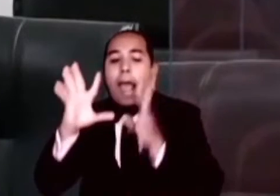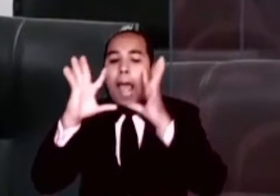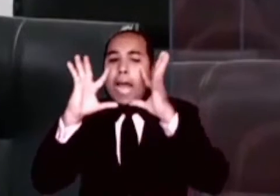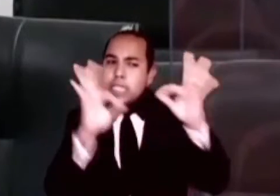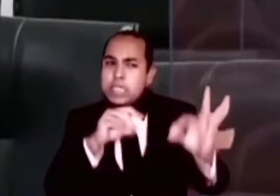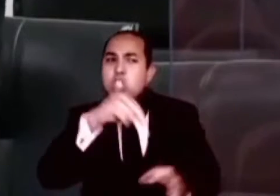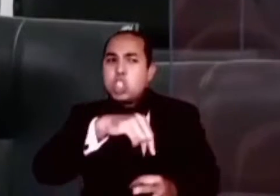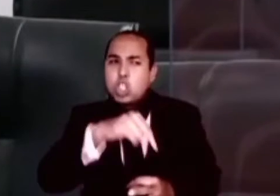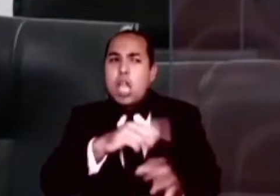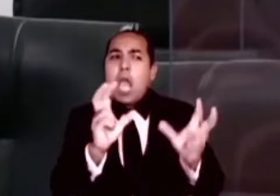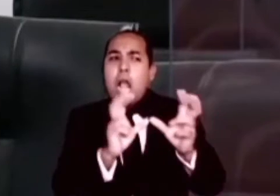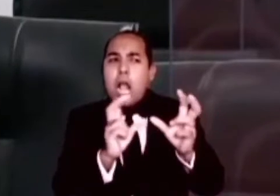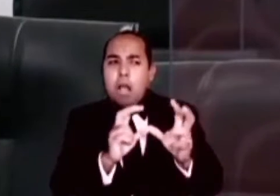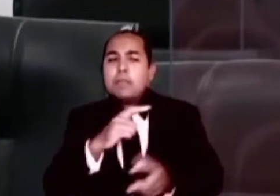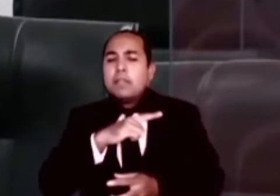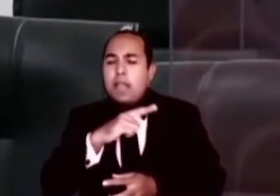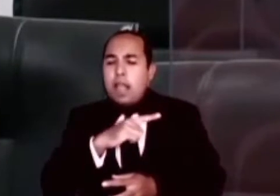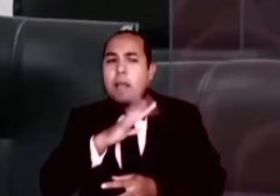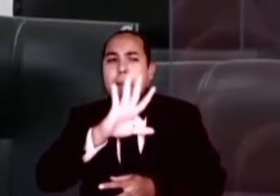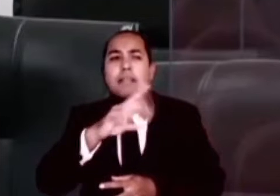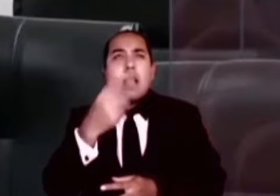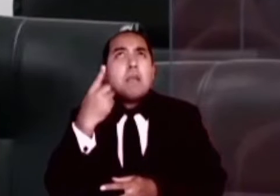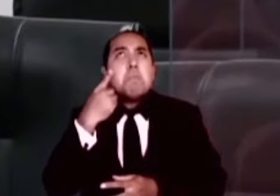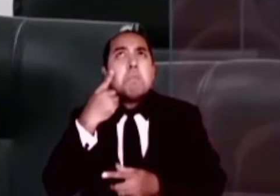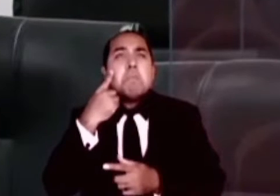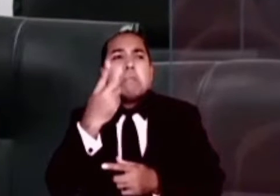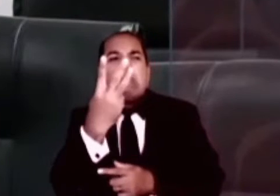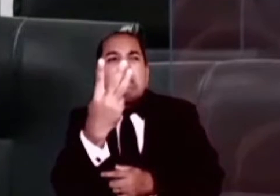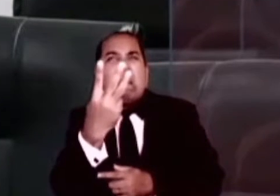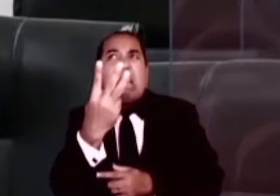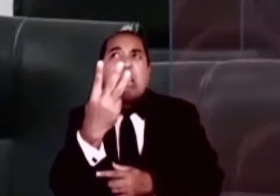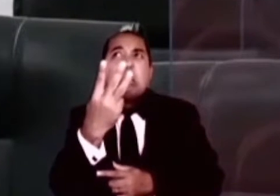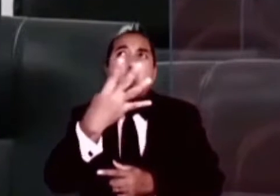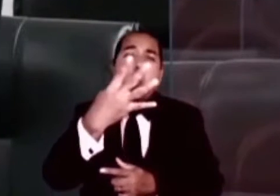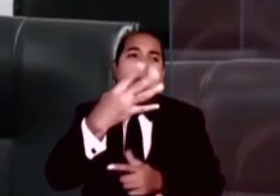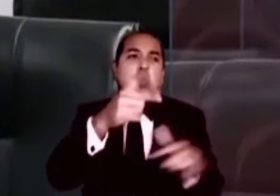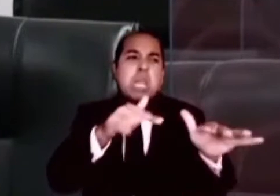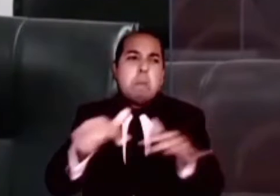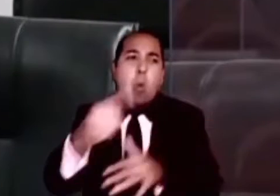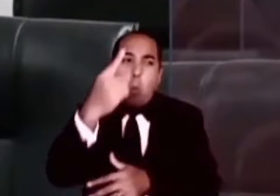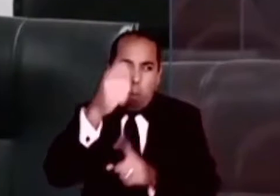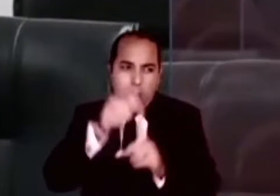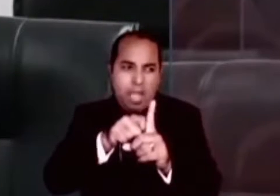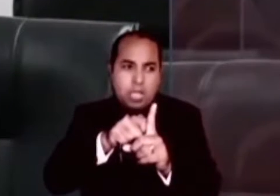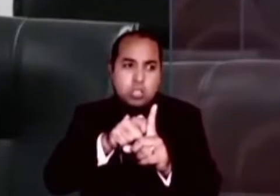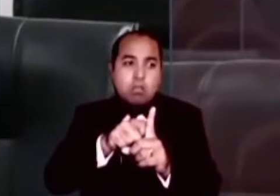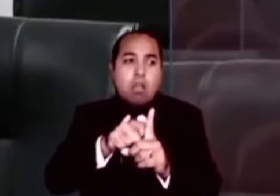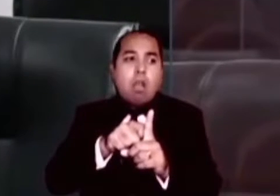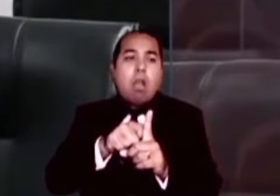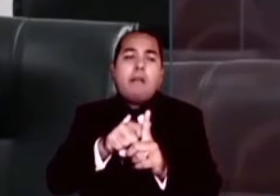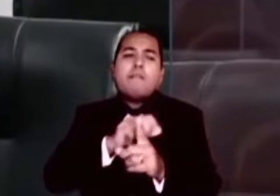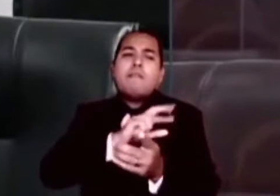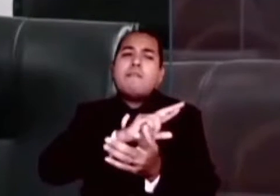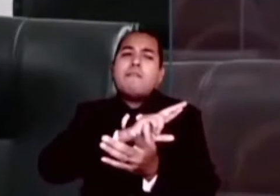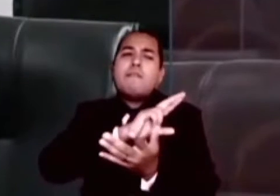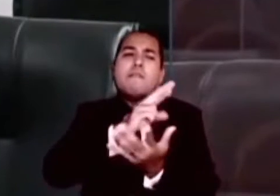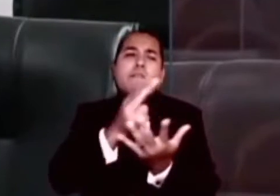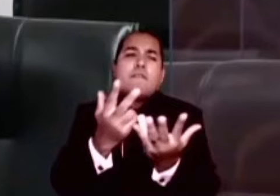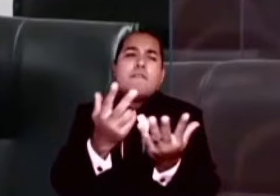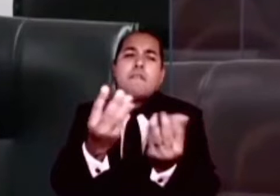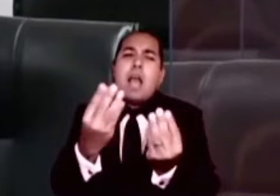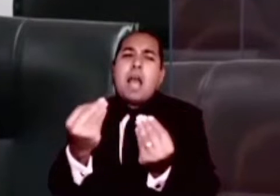umas 3 ou 4 semanas, um mês, que a gente tem recebido várias mensagens